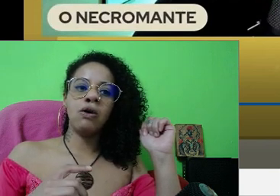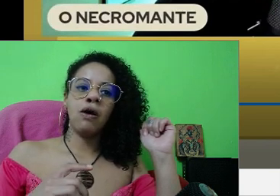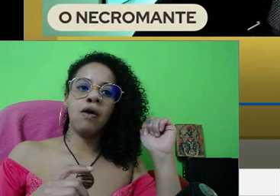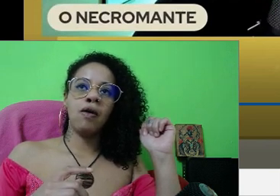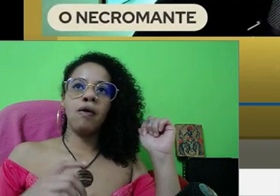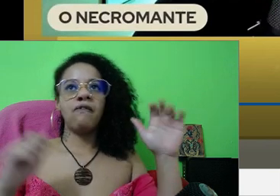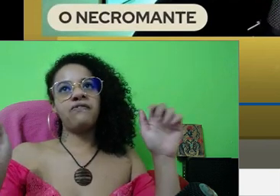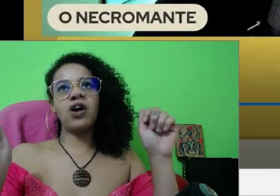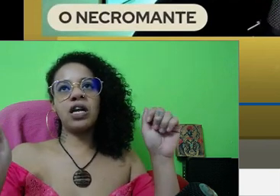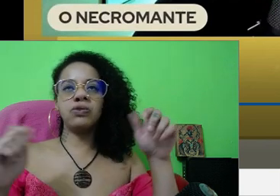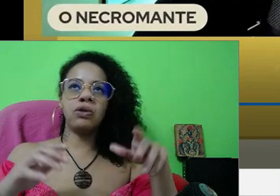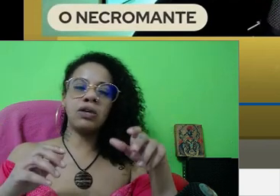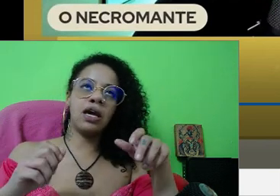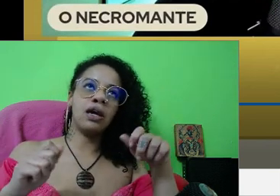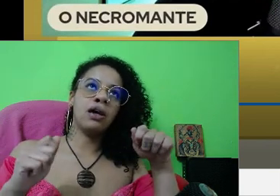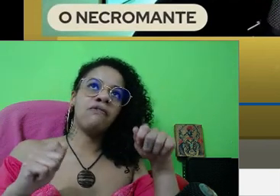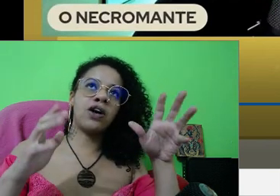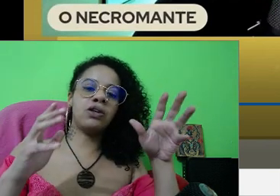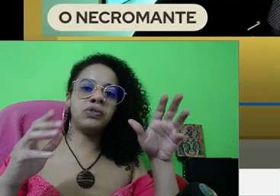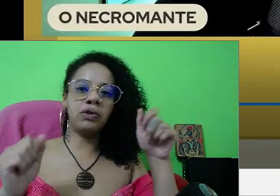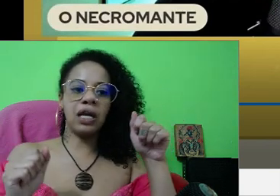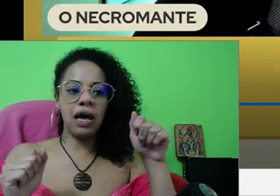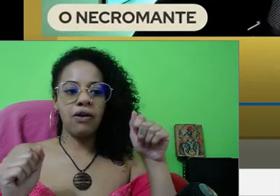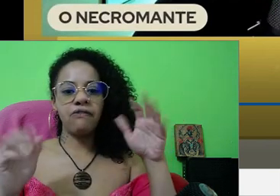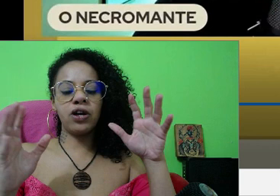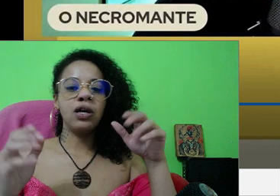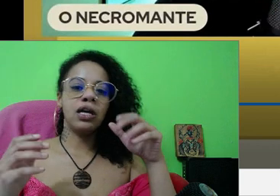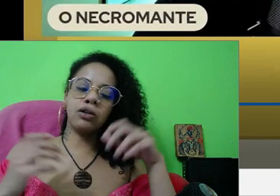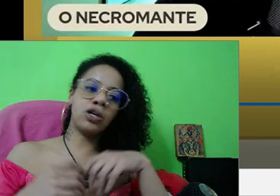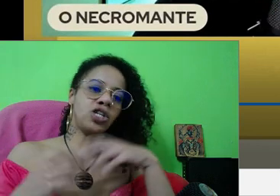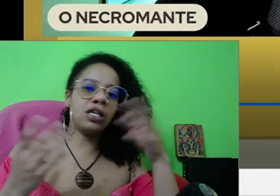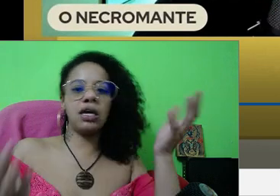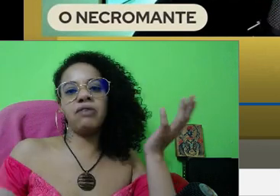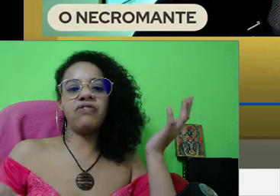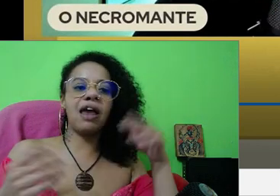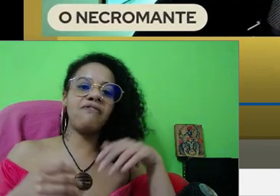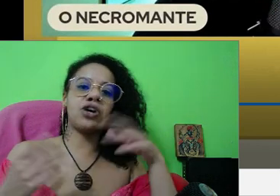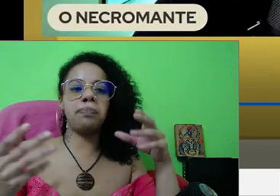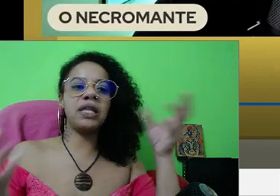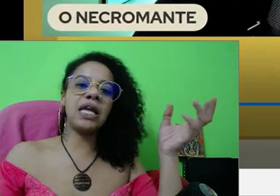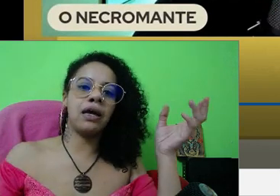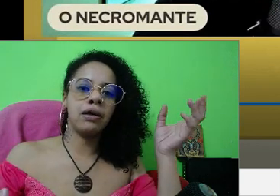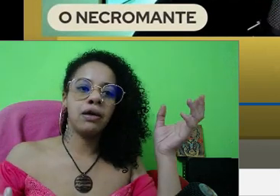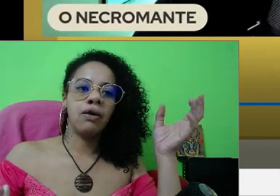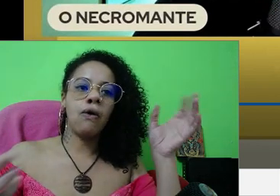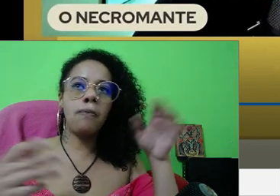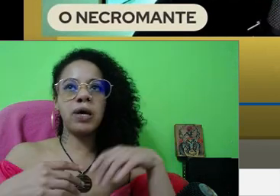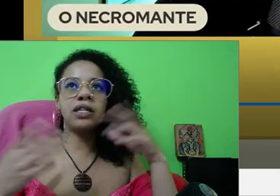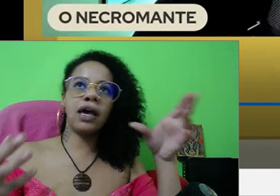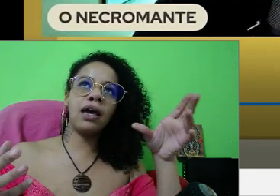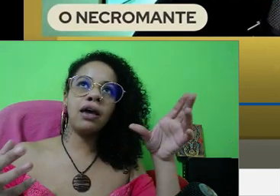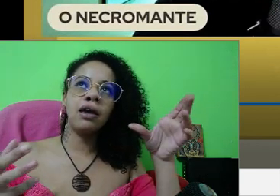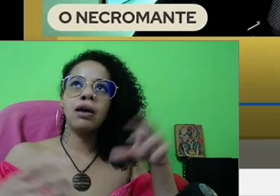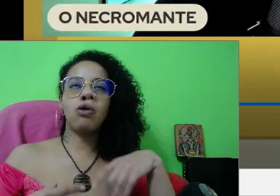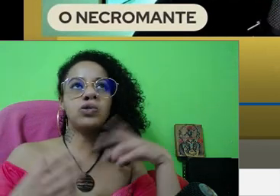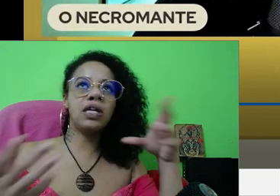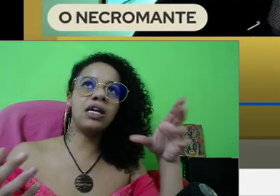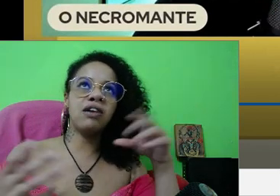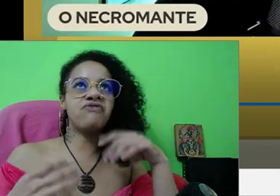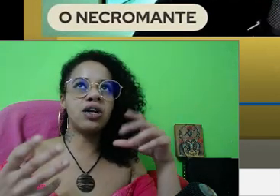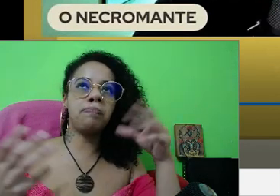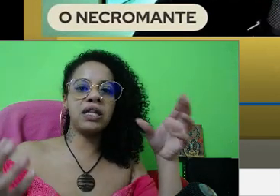eram fora não sei o quê fora não sei o que lá fora então não adianta aí falar fora PT o PT